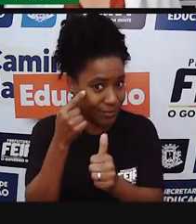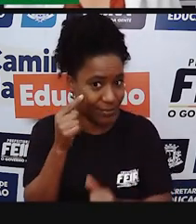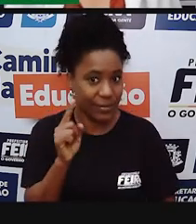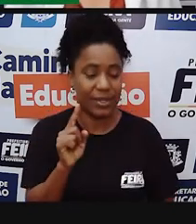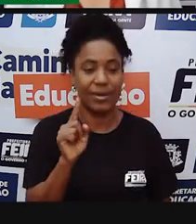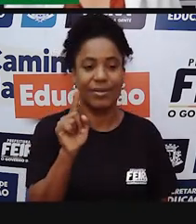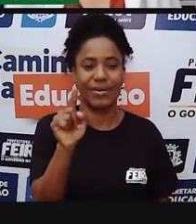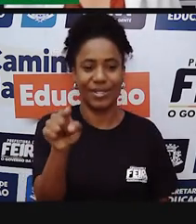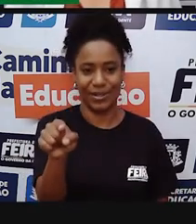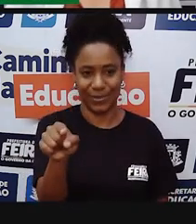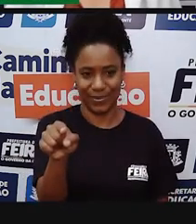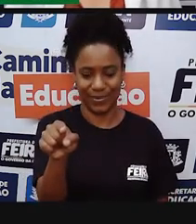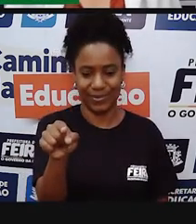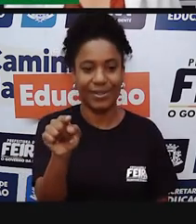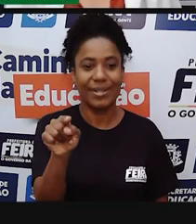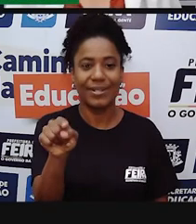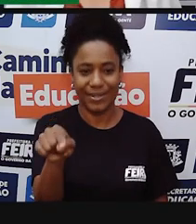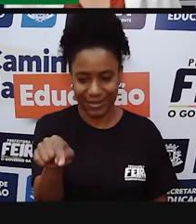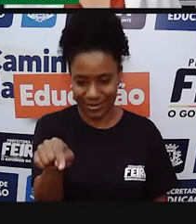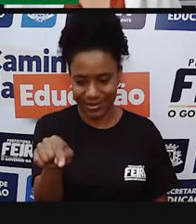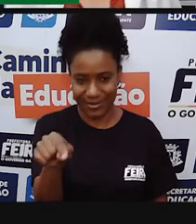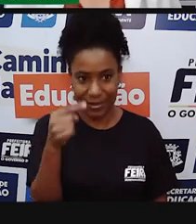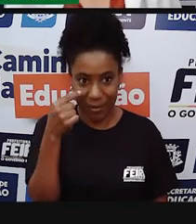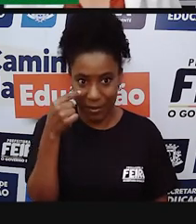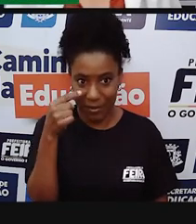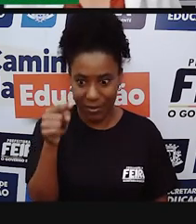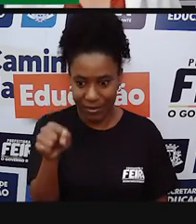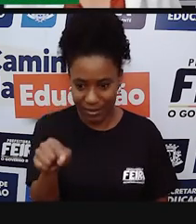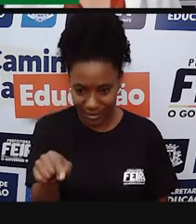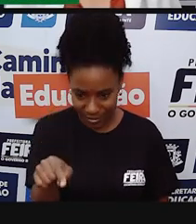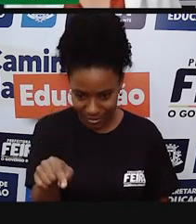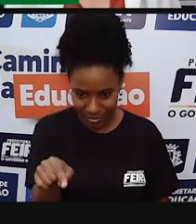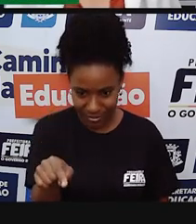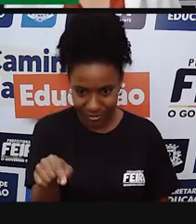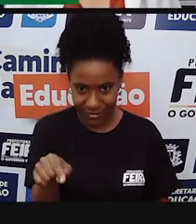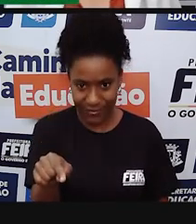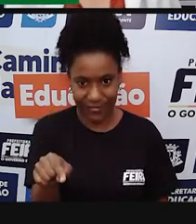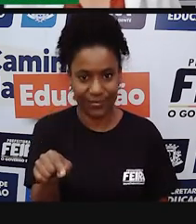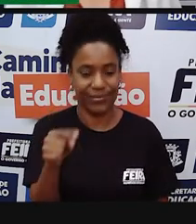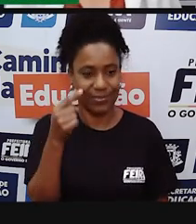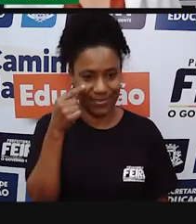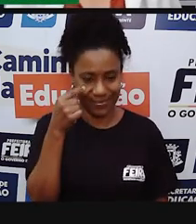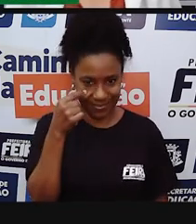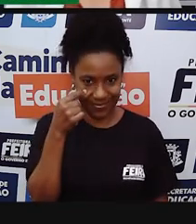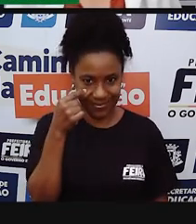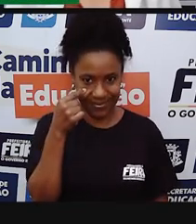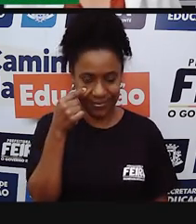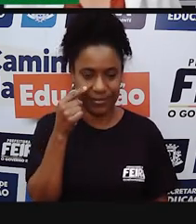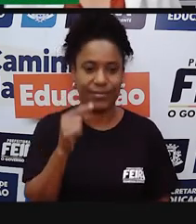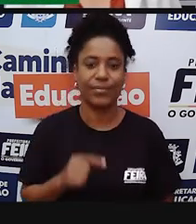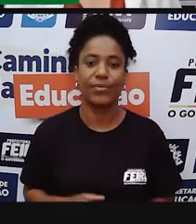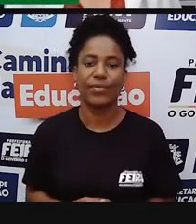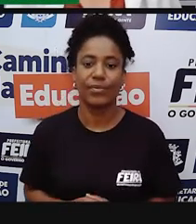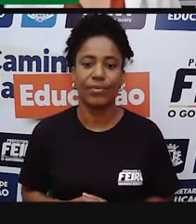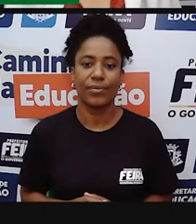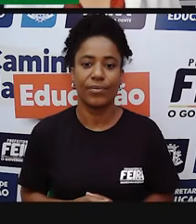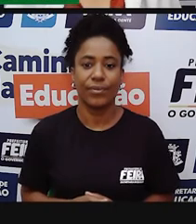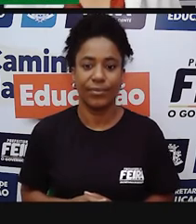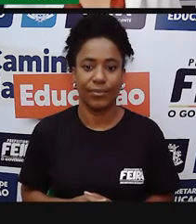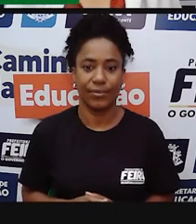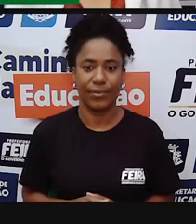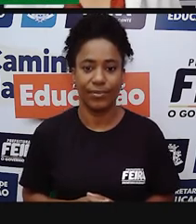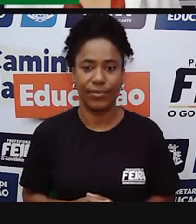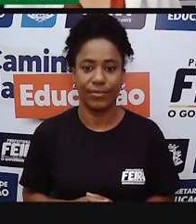em Niterói Victor então este brinquedos de bonecos Ok então